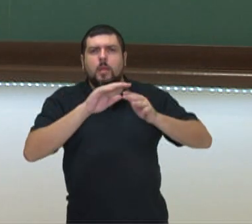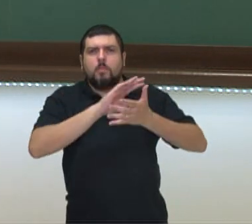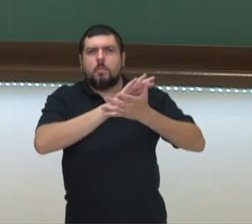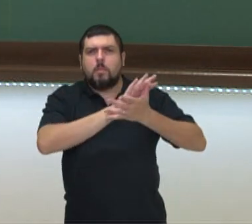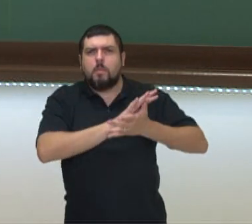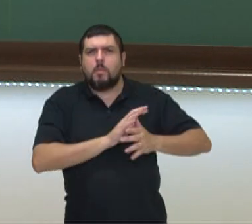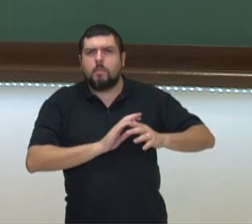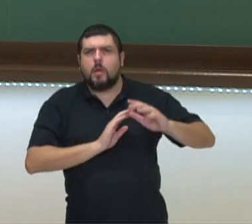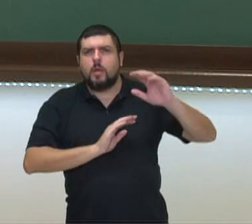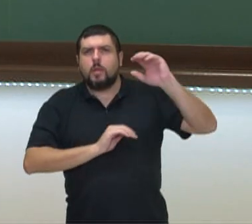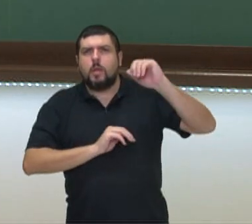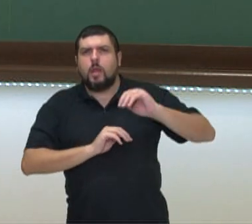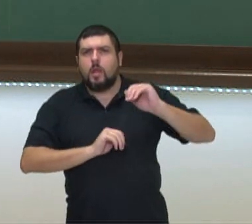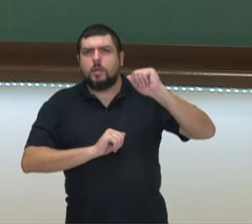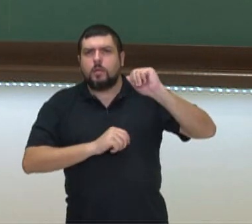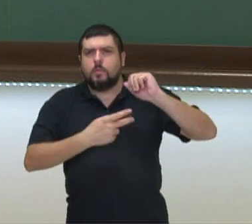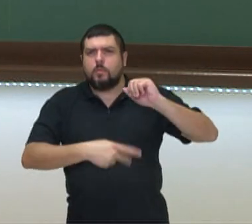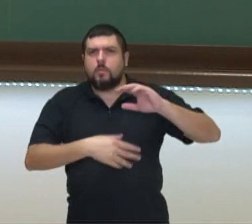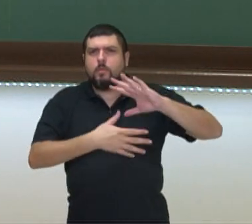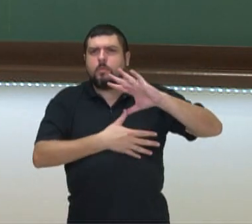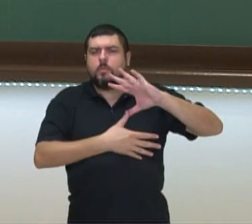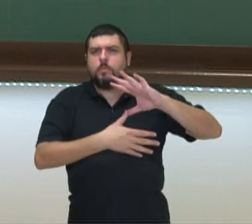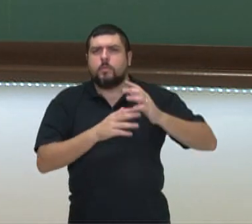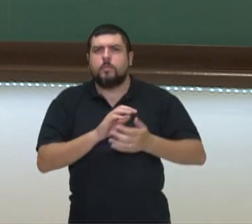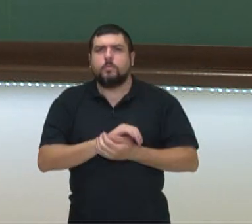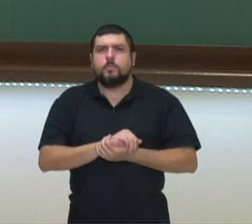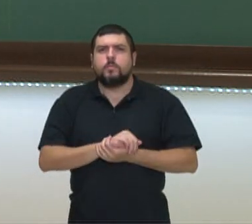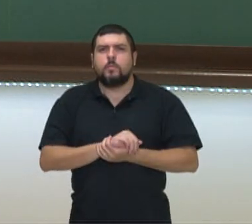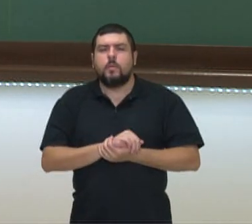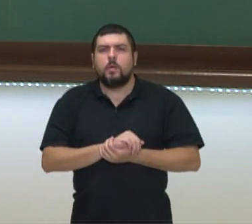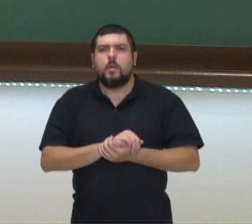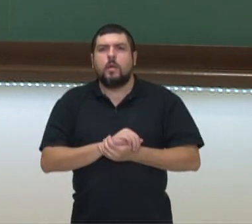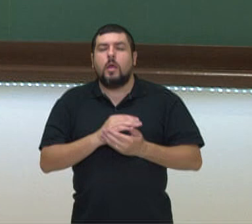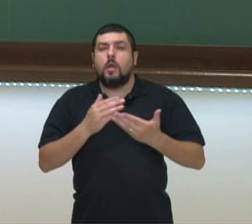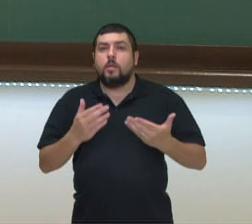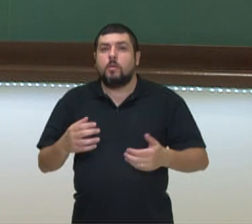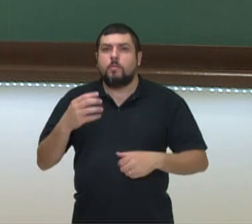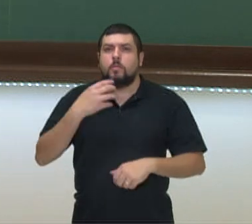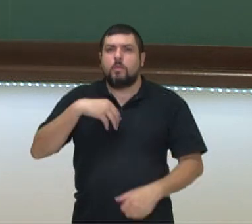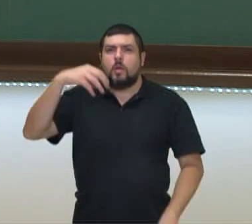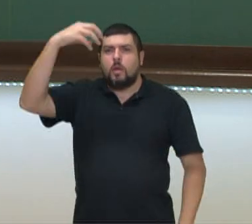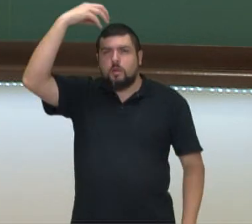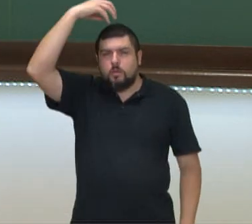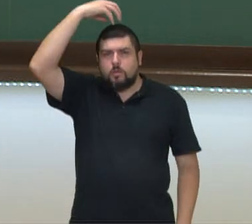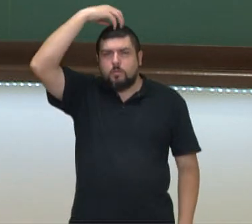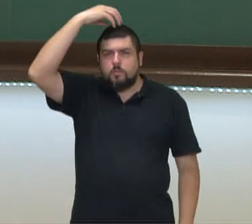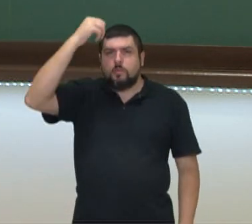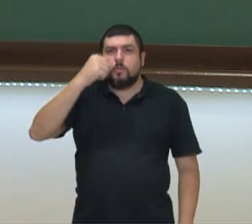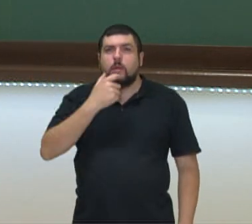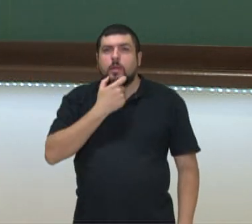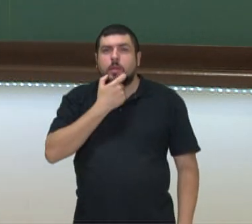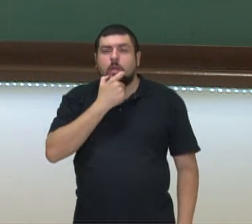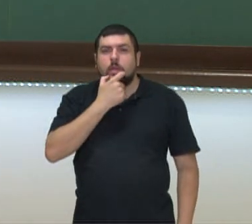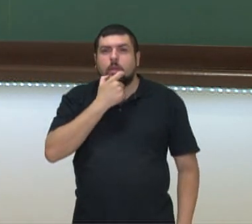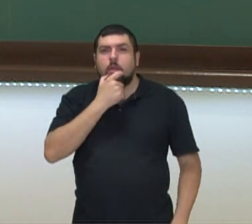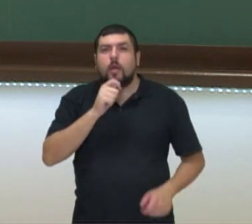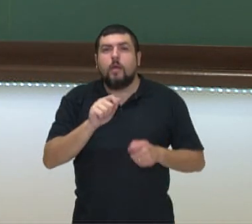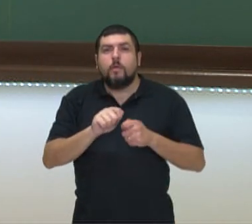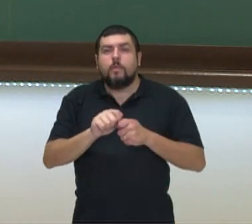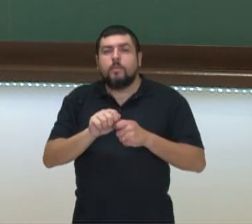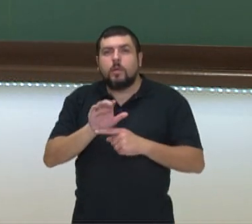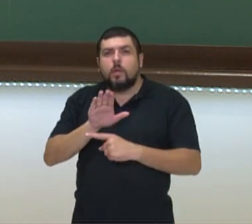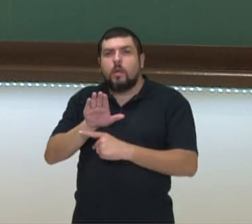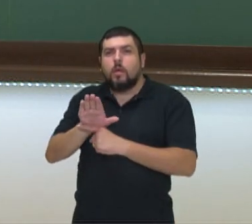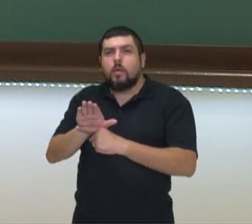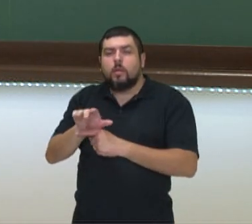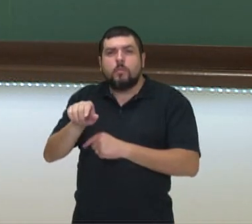pirataria, incentivada pela coroa inglesa, né? Então, a monarquia inglesa incentivava os piratas a agirem, desde